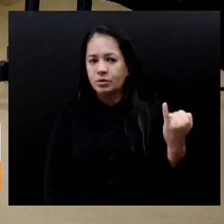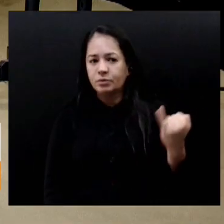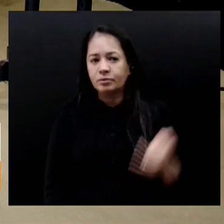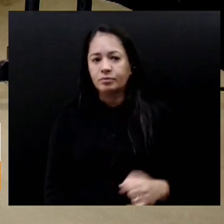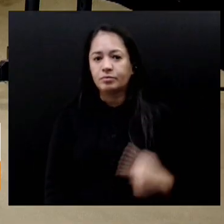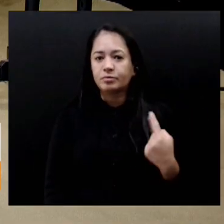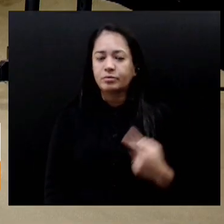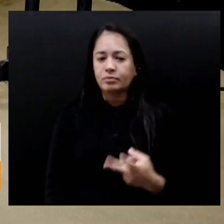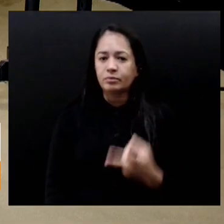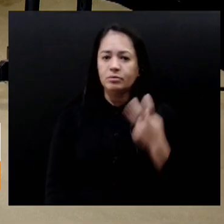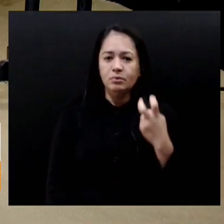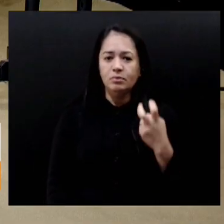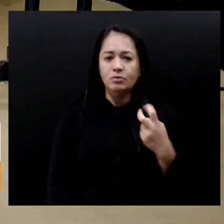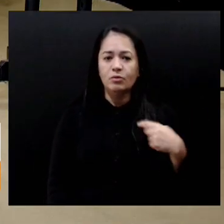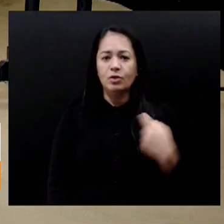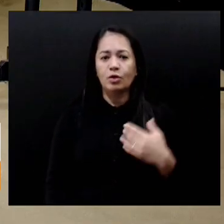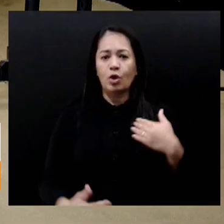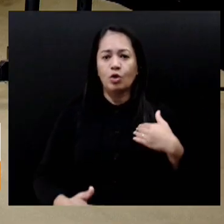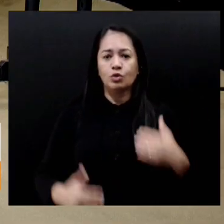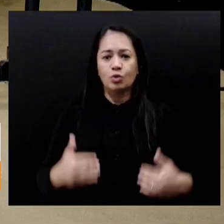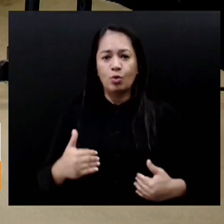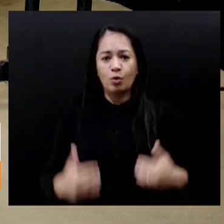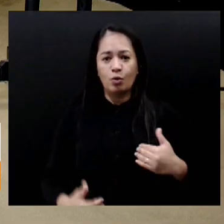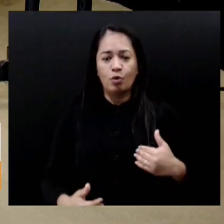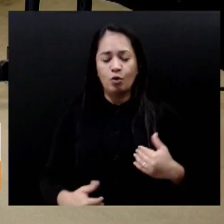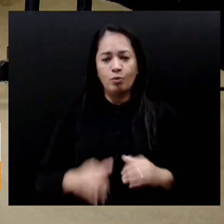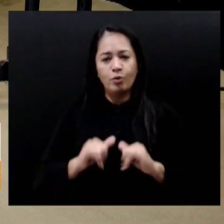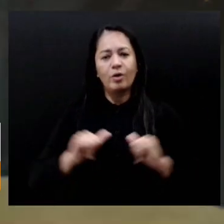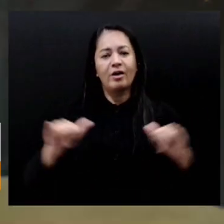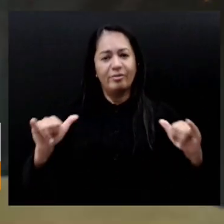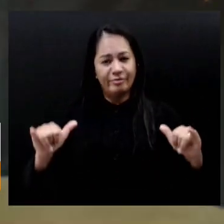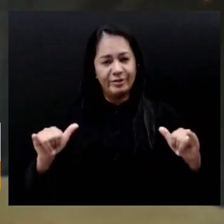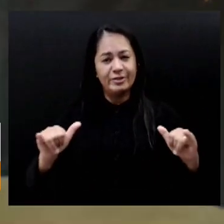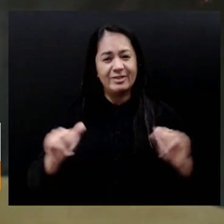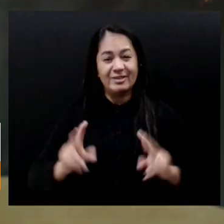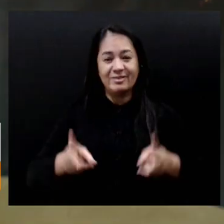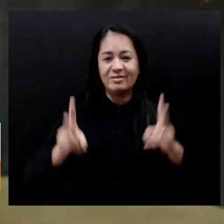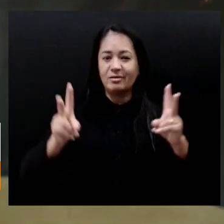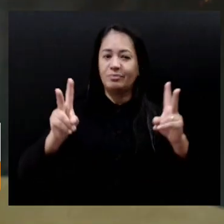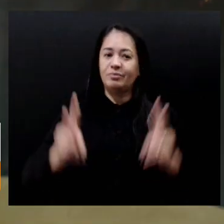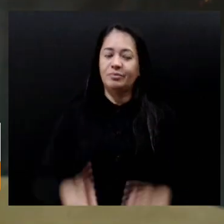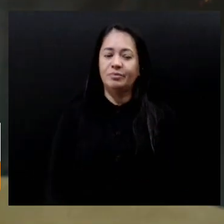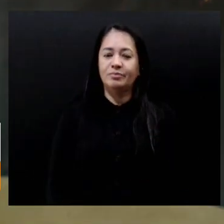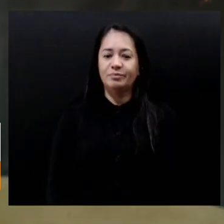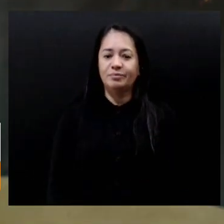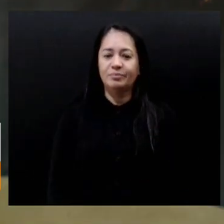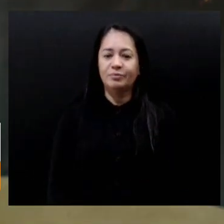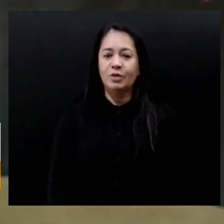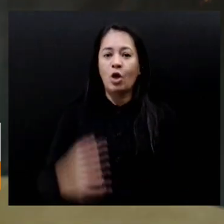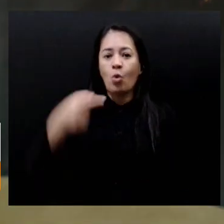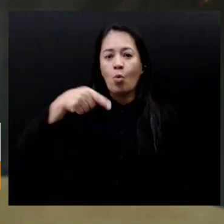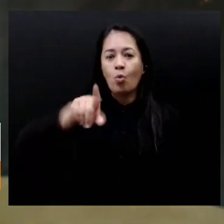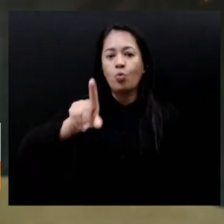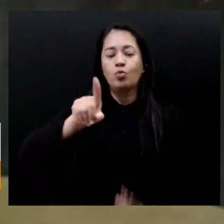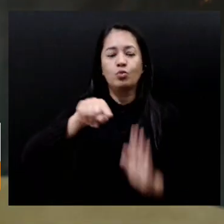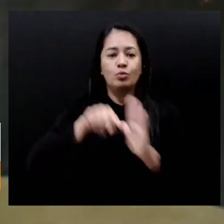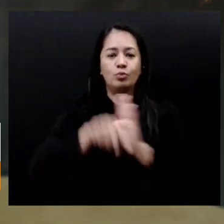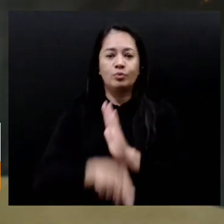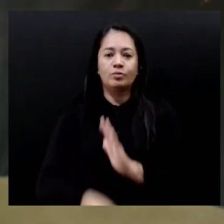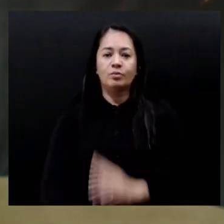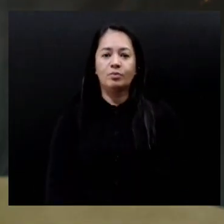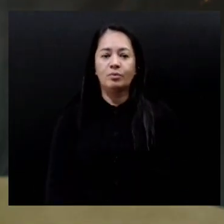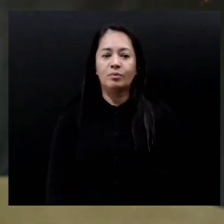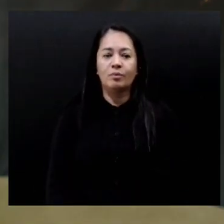nosso corpo fala, né? E o corpo fala a Exato. todo momento. 9:02, vamos para a última pergunta. Quem é que está com a gente?